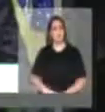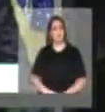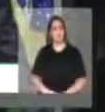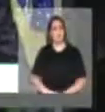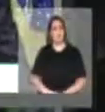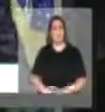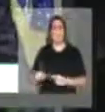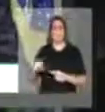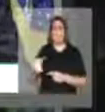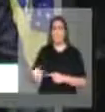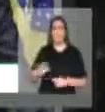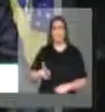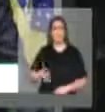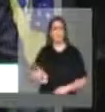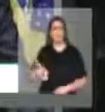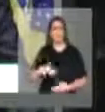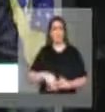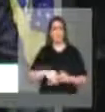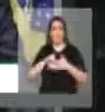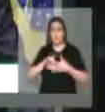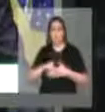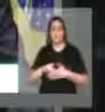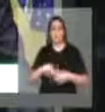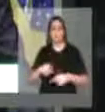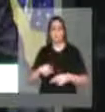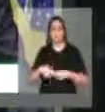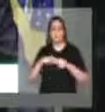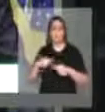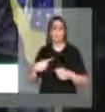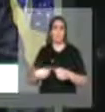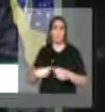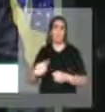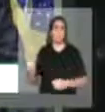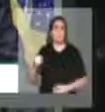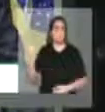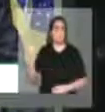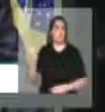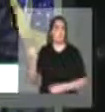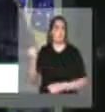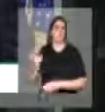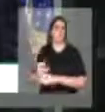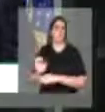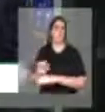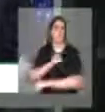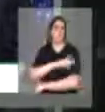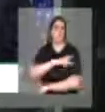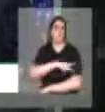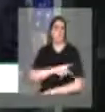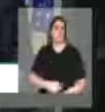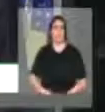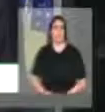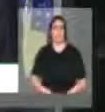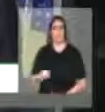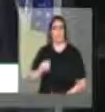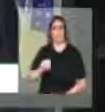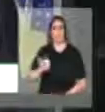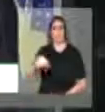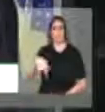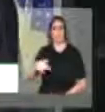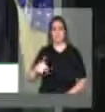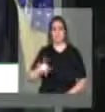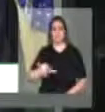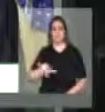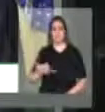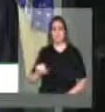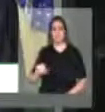nos anos posteriores a importância da cidade para o Piauí. Então, Simplício Dias,